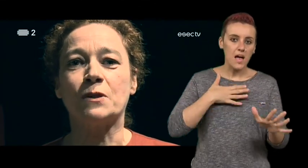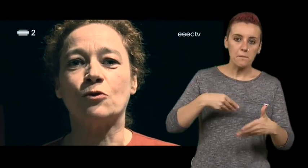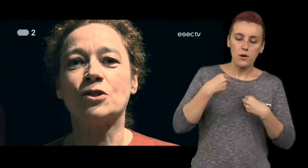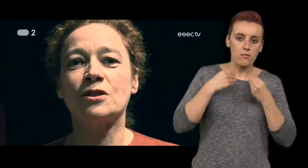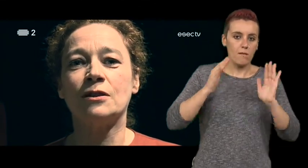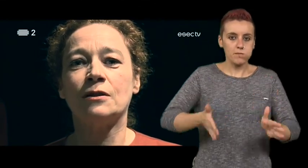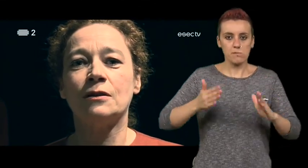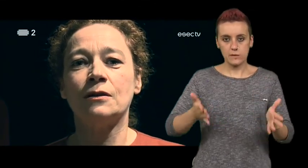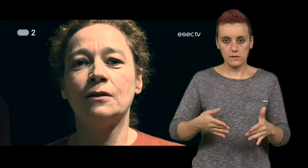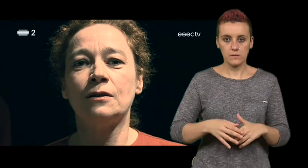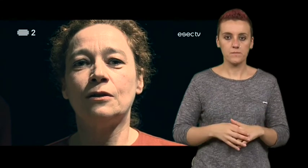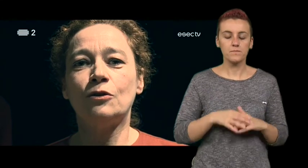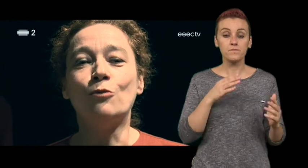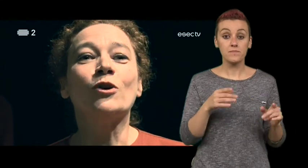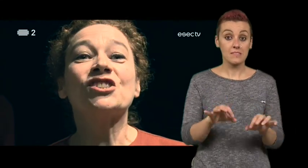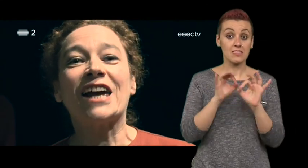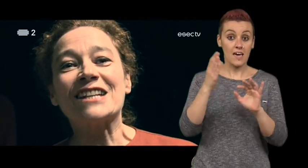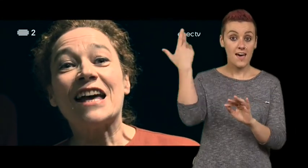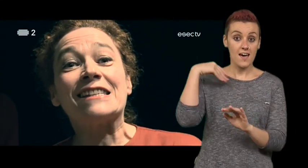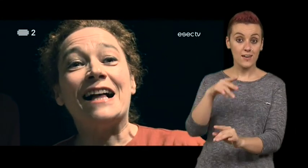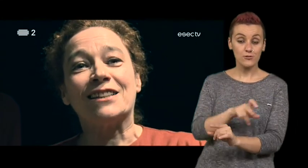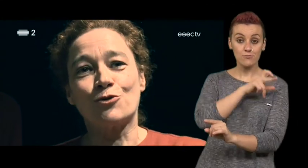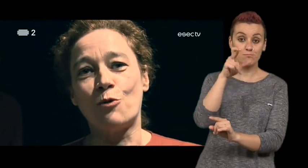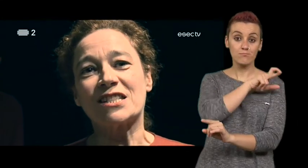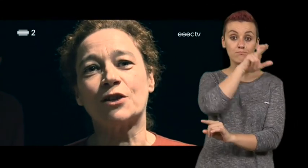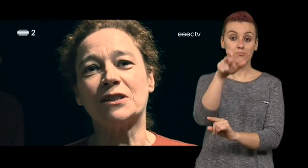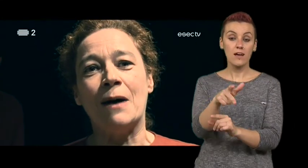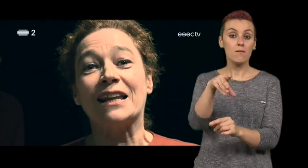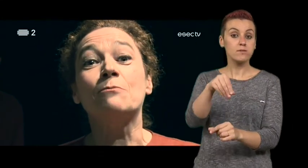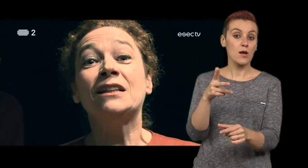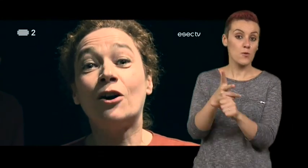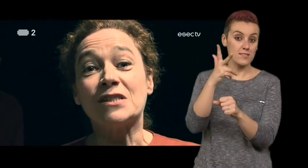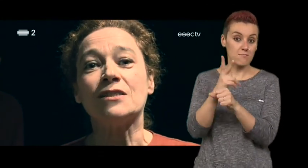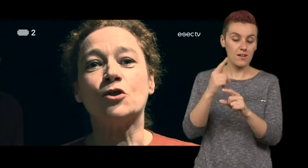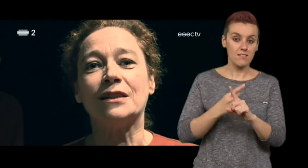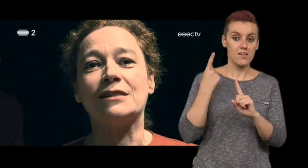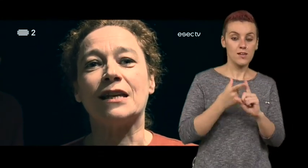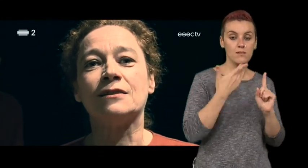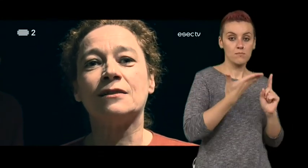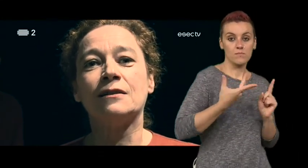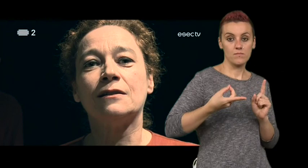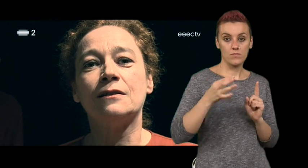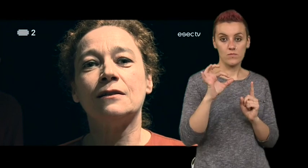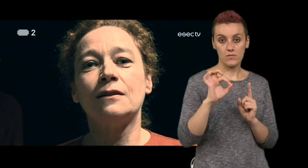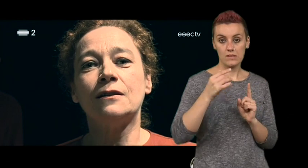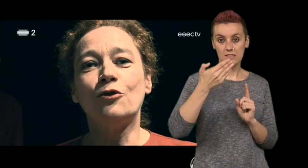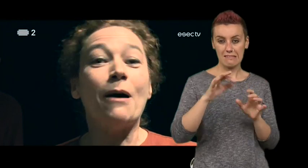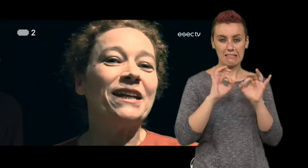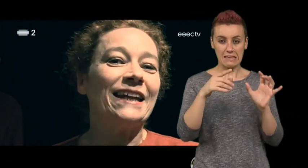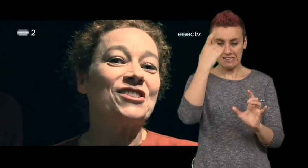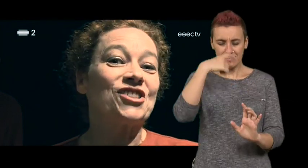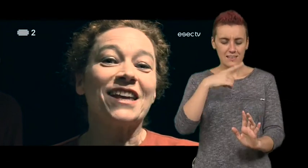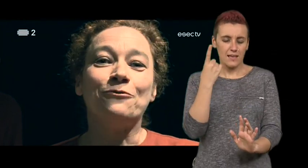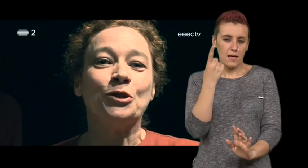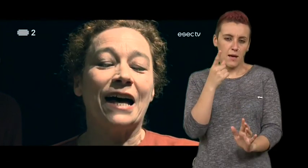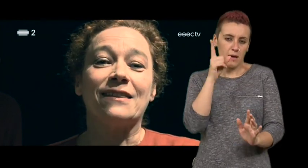de preocupações. Como quando cheguei às terras altas do oeste da Guatemala em 1987. Uma